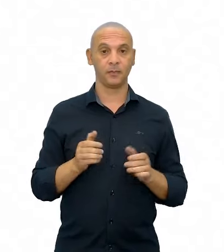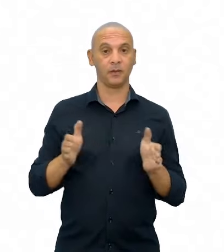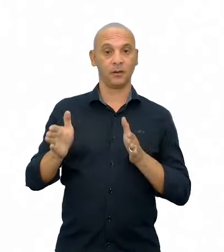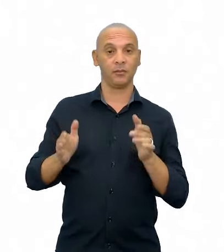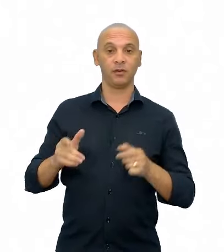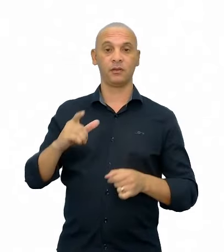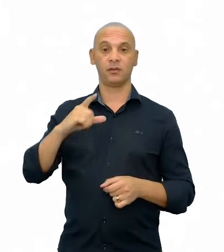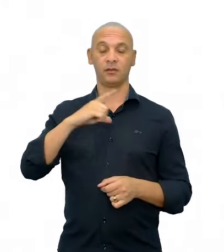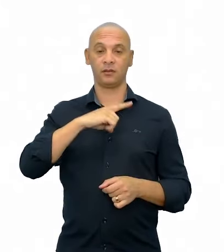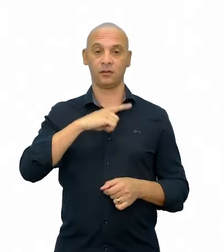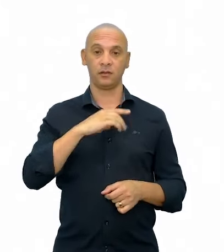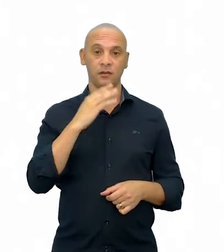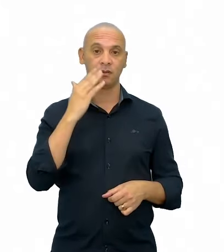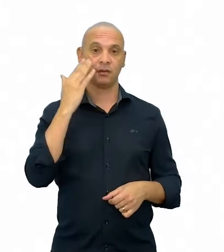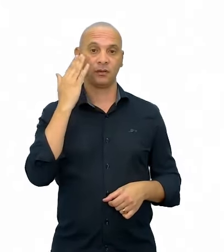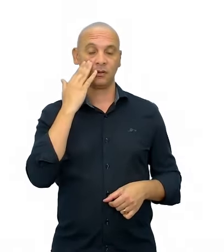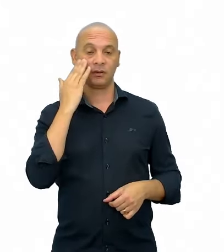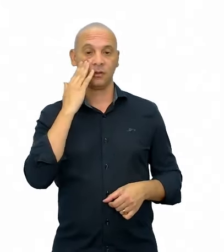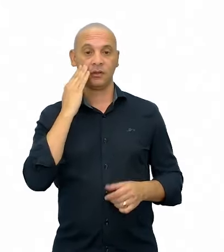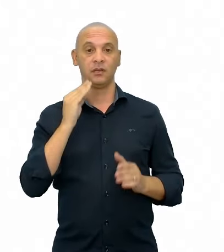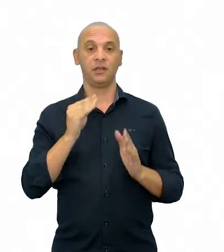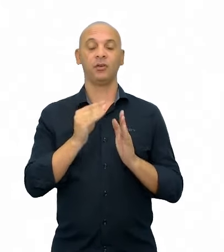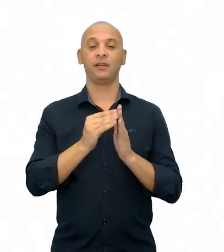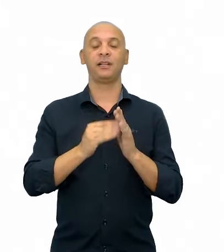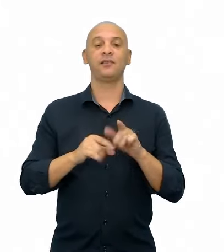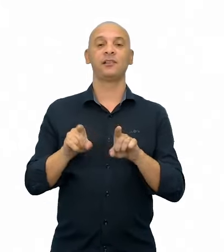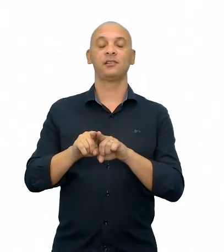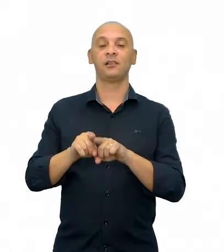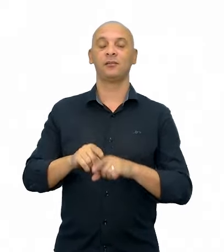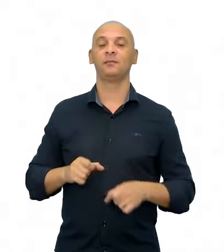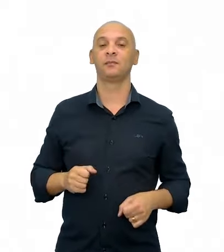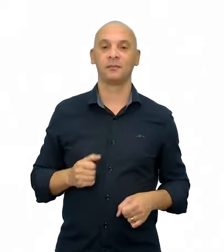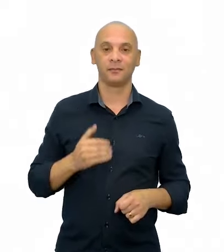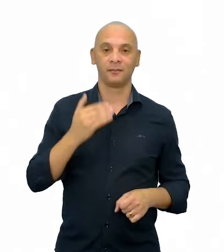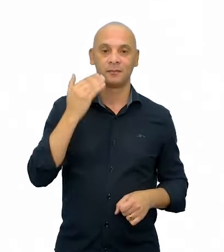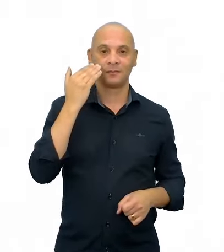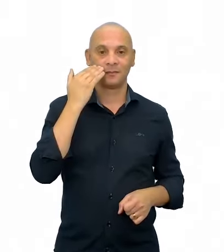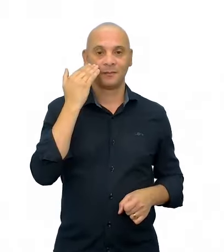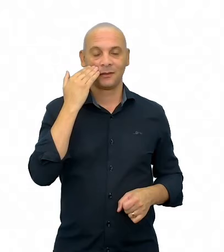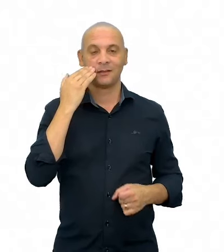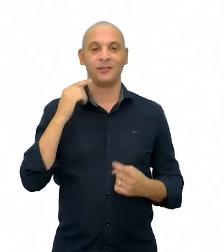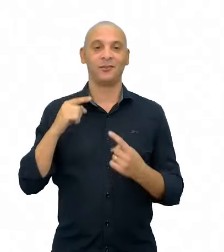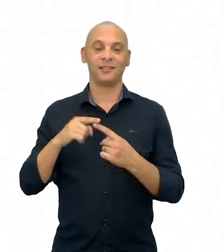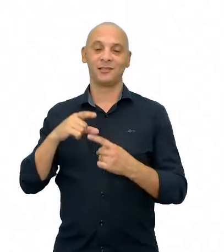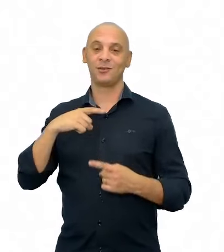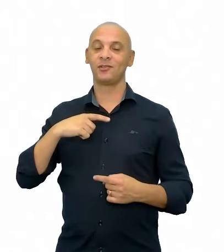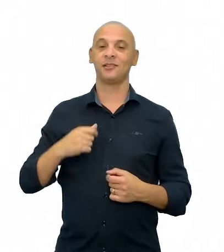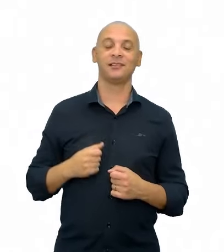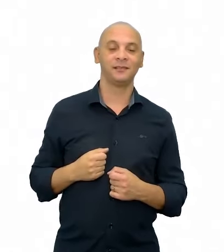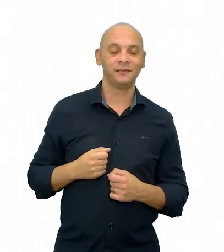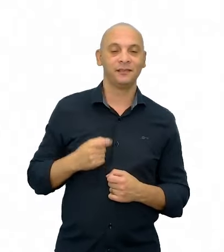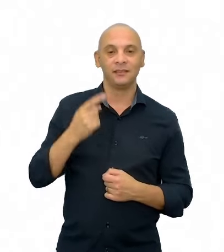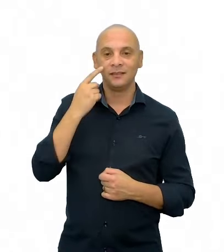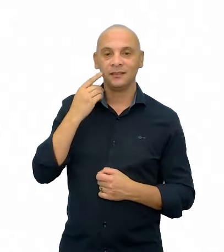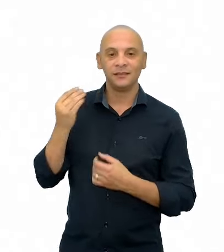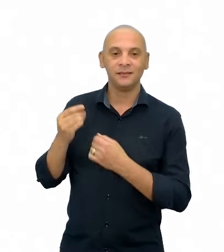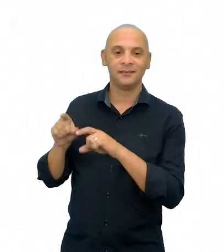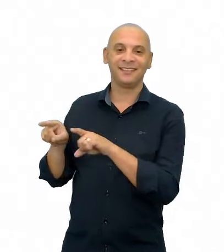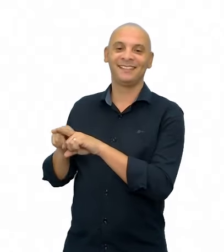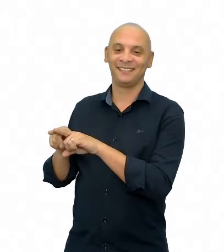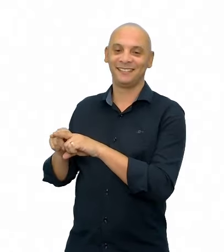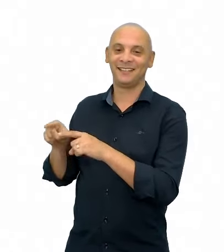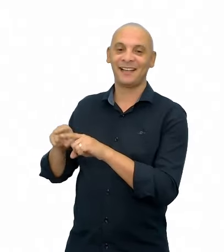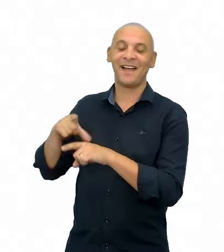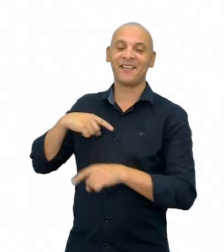lá 8 opções para pagamento. A gente tem que ver, né, qual é aquele que é